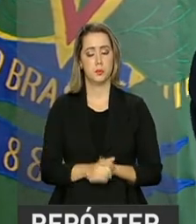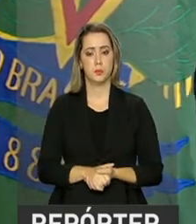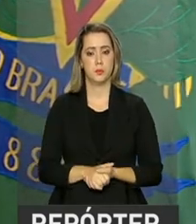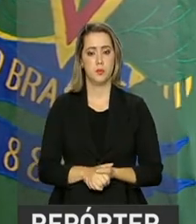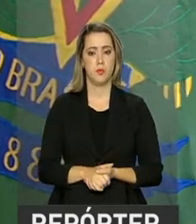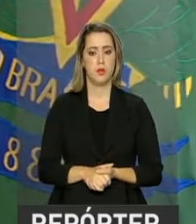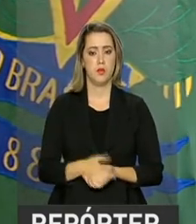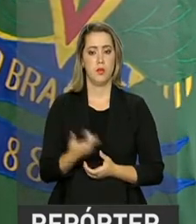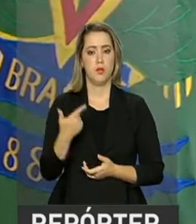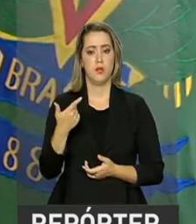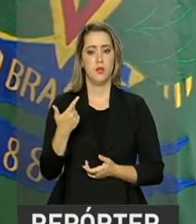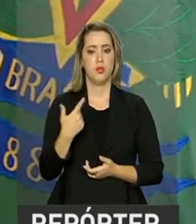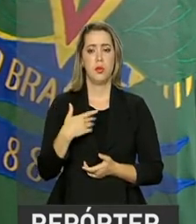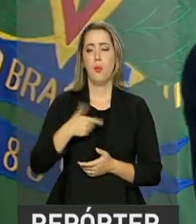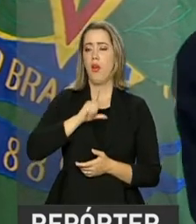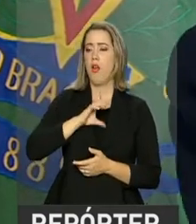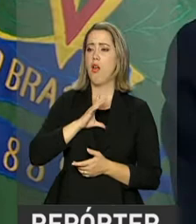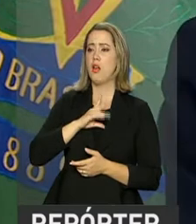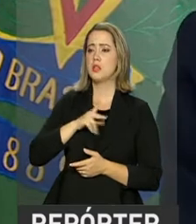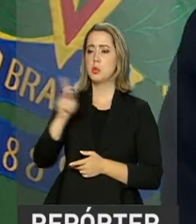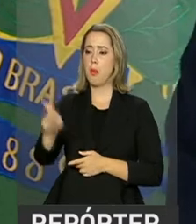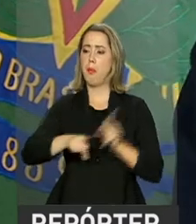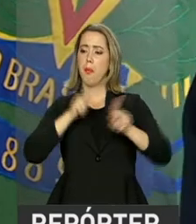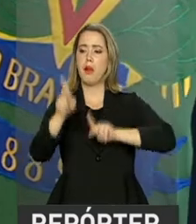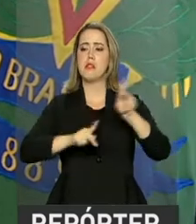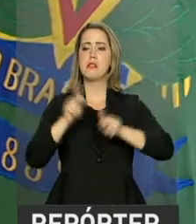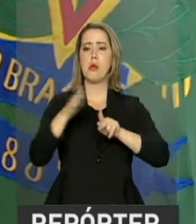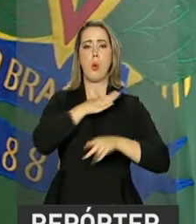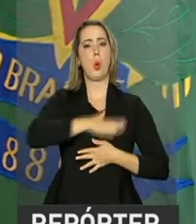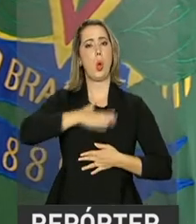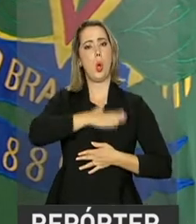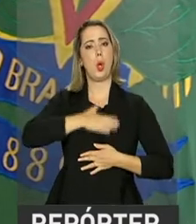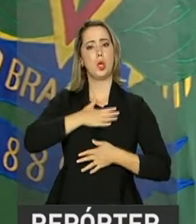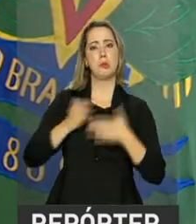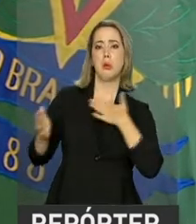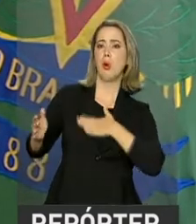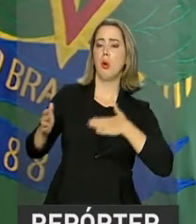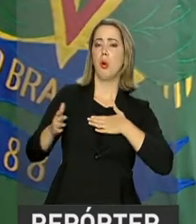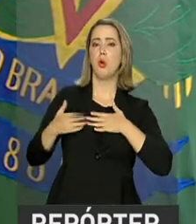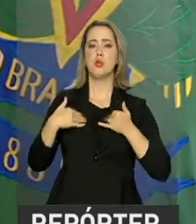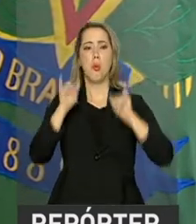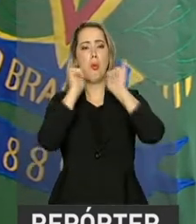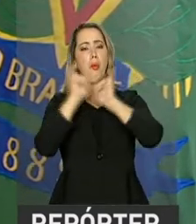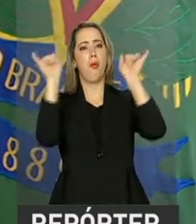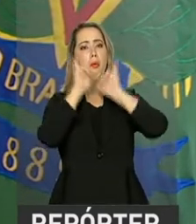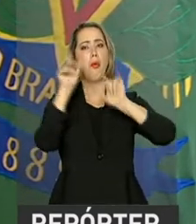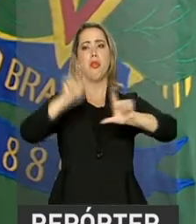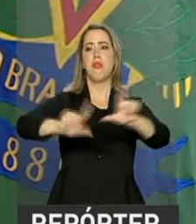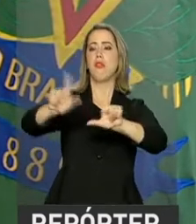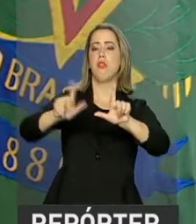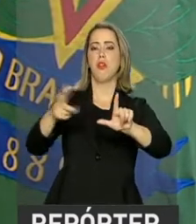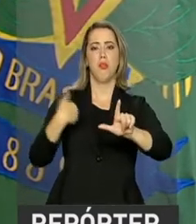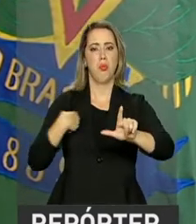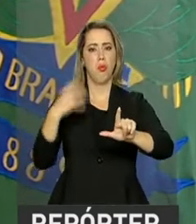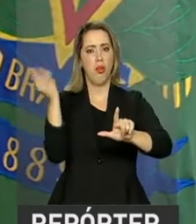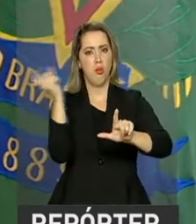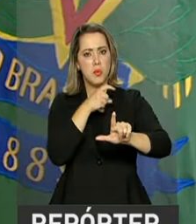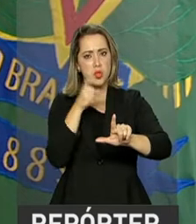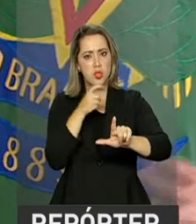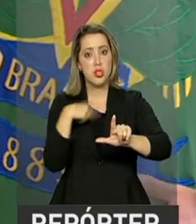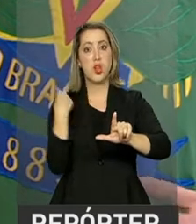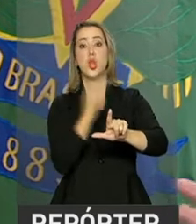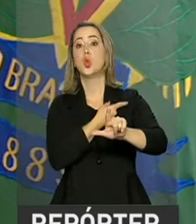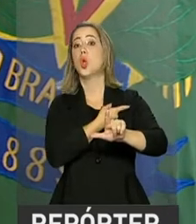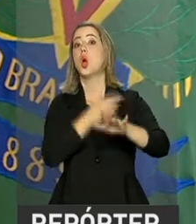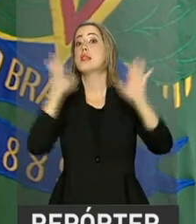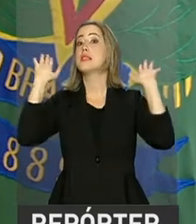para o encanto do populismo, sem investir no marketing enganador, nós estamos